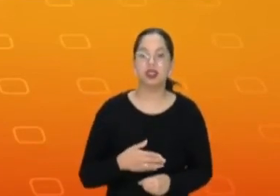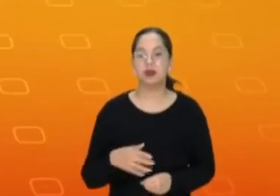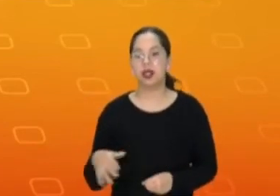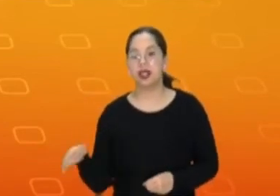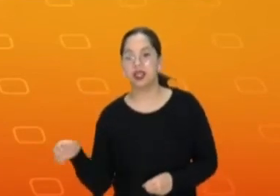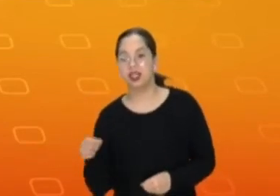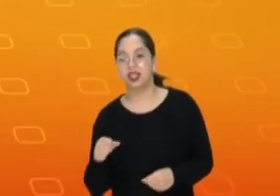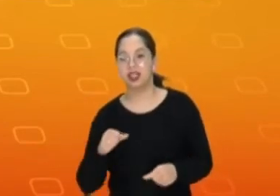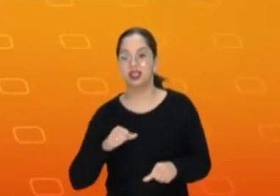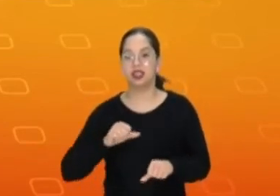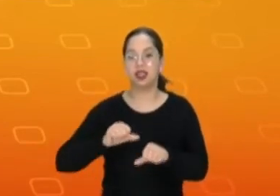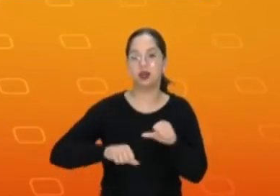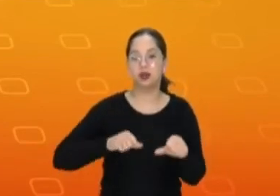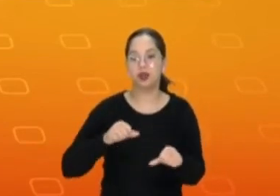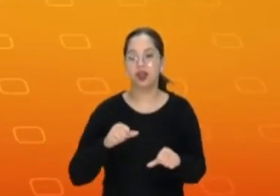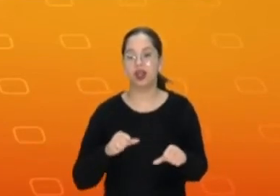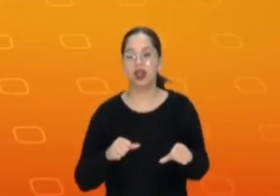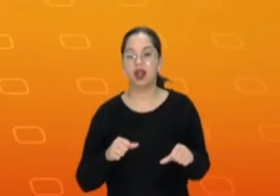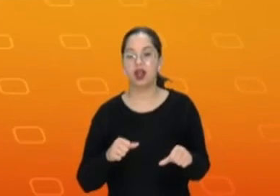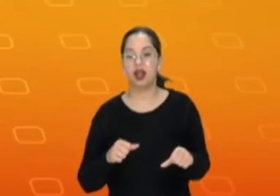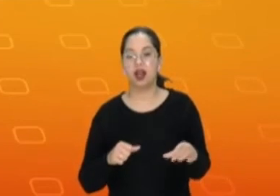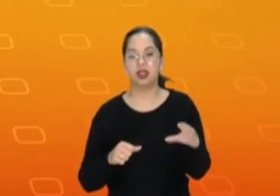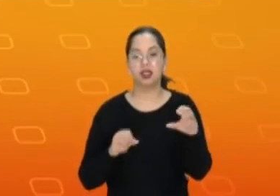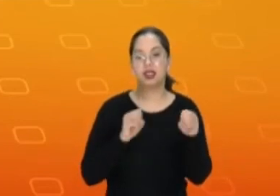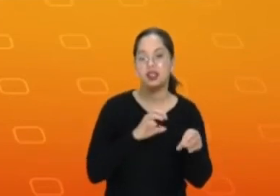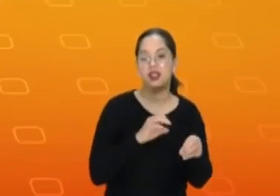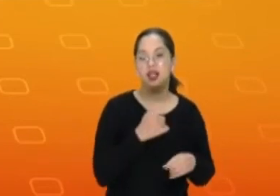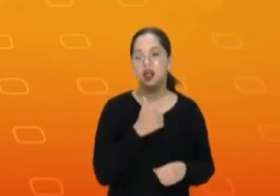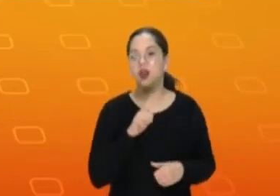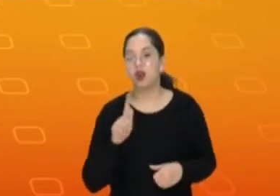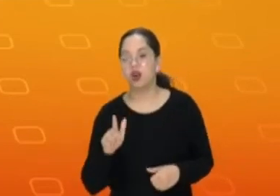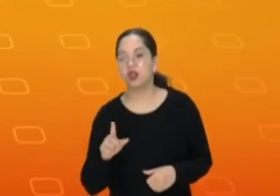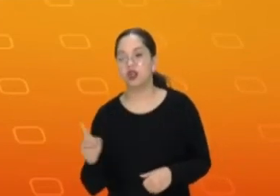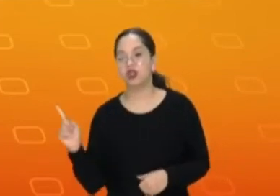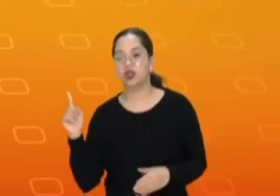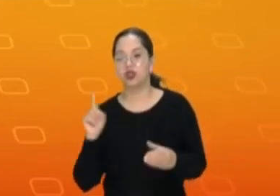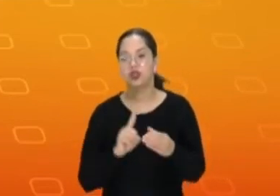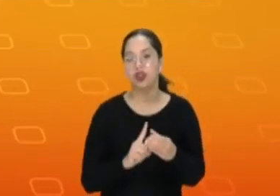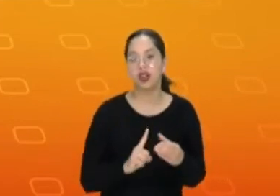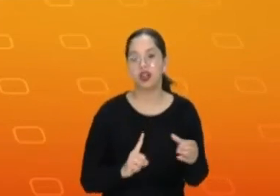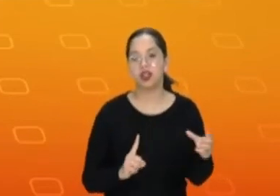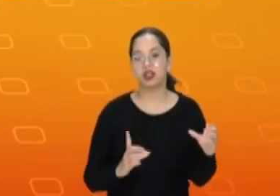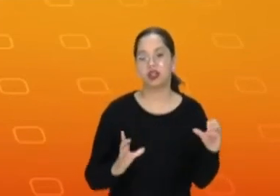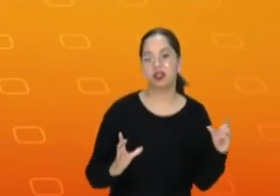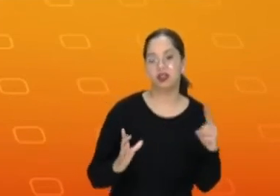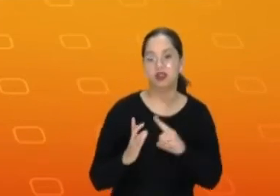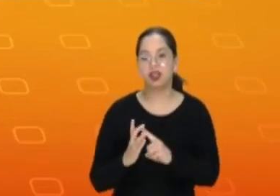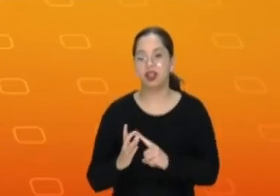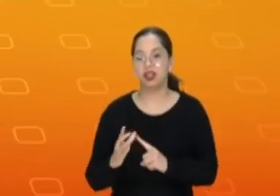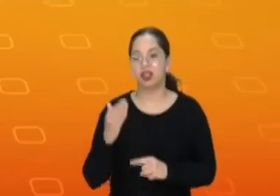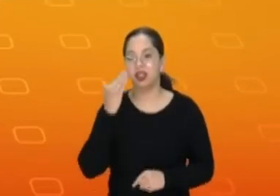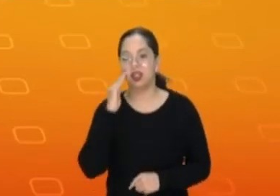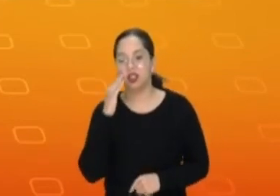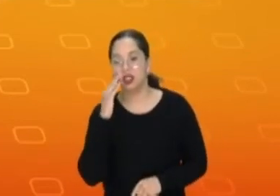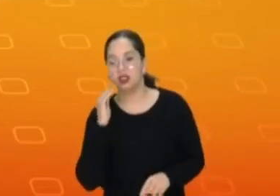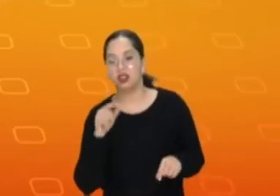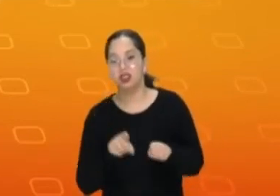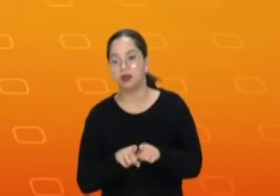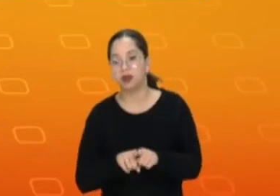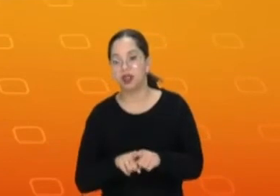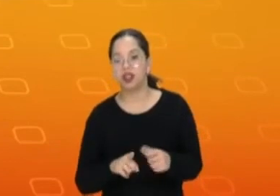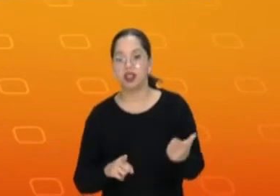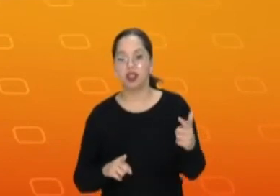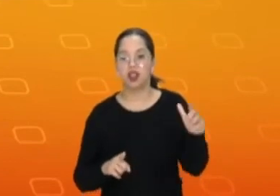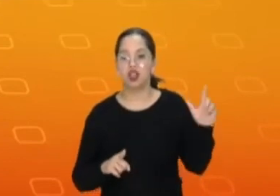time. Então, isso, vou evoluir no sistema do MAN? Vem para dentro, entra nesse barco, entende um pouco mais. Porque, às vezes, você está com